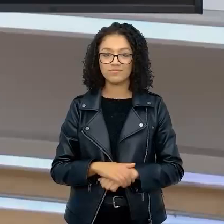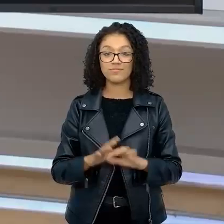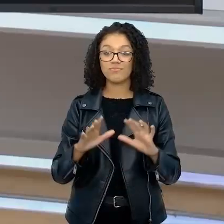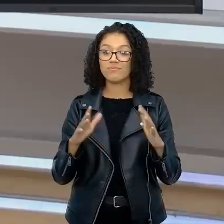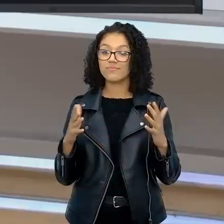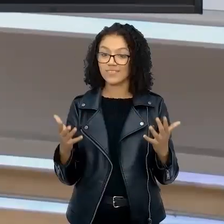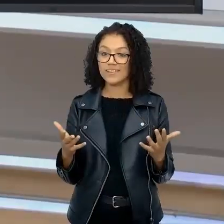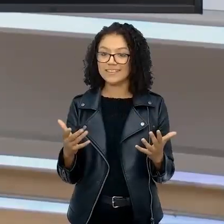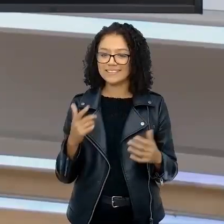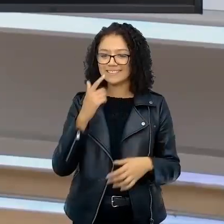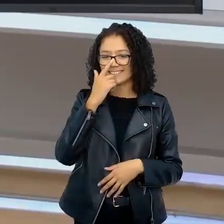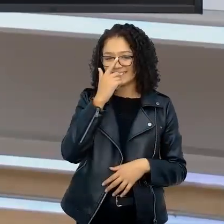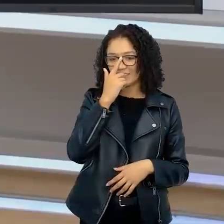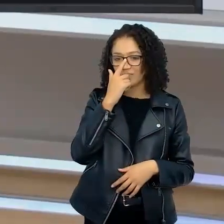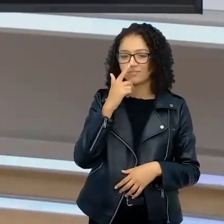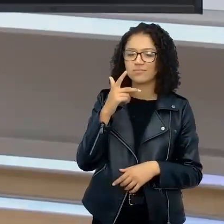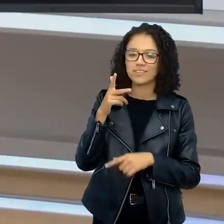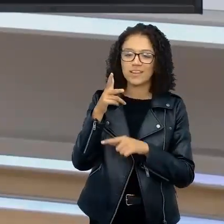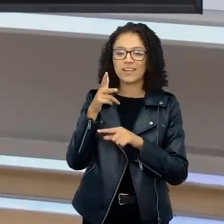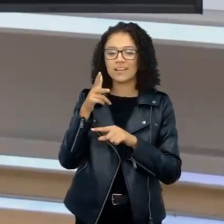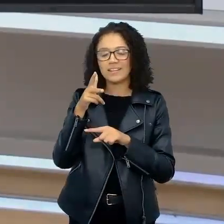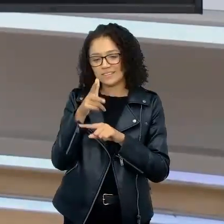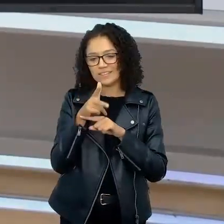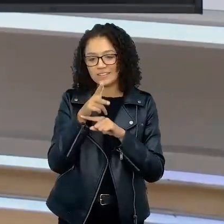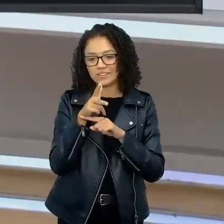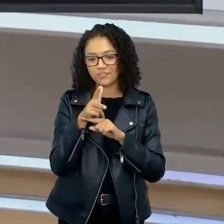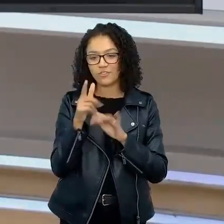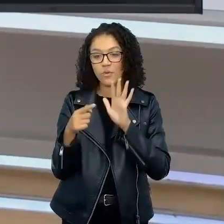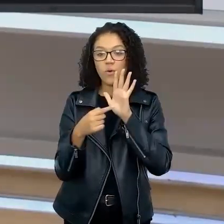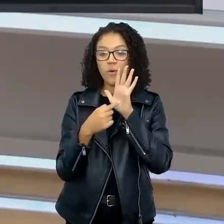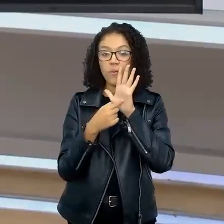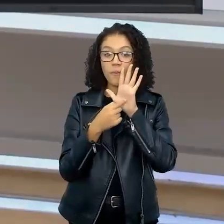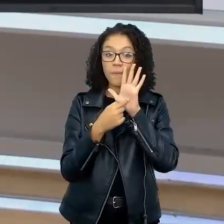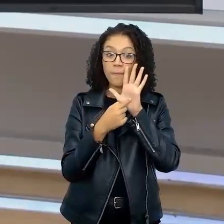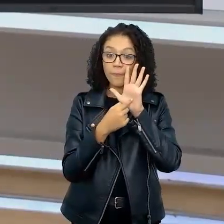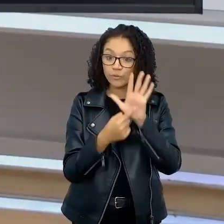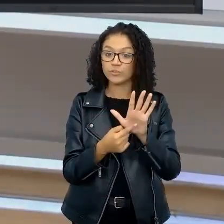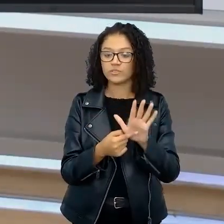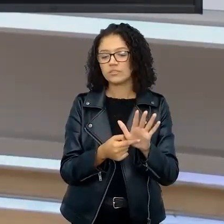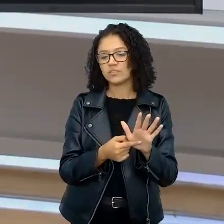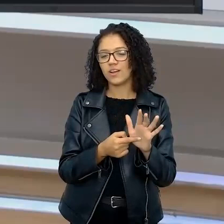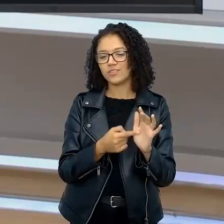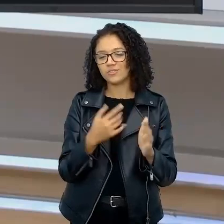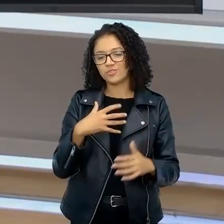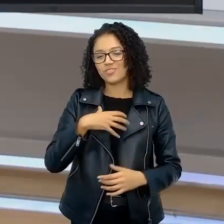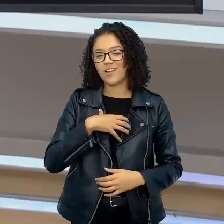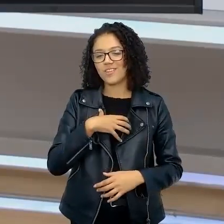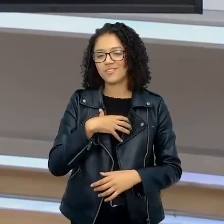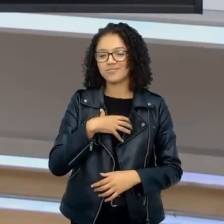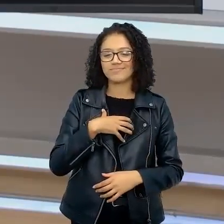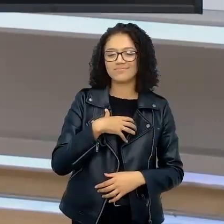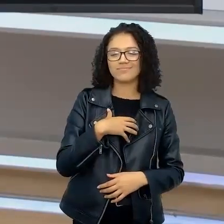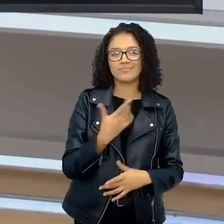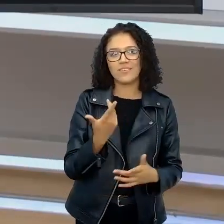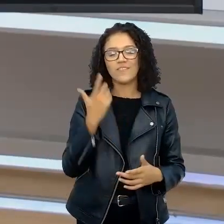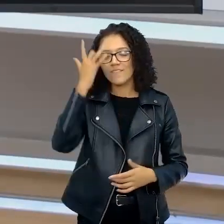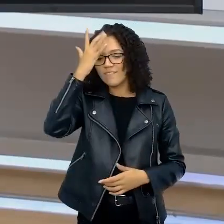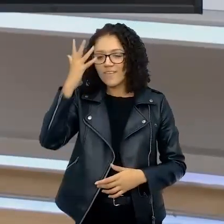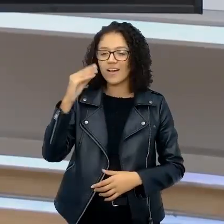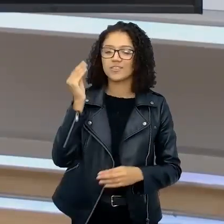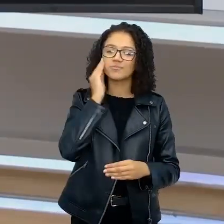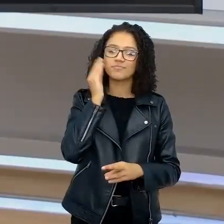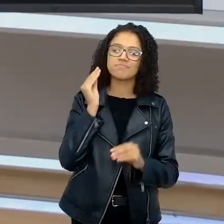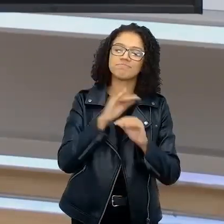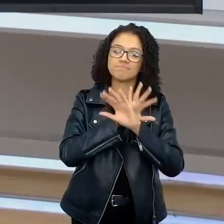Então, pessoal, a gente resolveu passar esse vídeo para tentar mostrar de uma forma um pouco mais didática sobre o que de fato é a Lei da Escuta